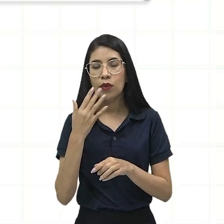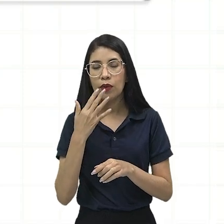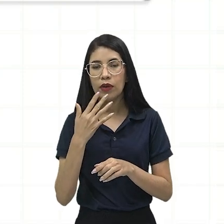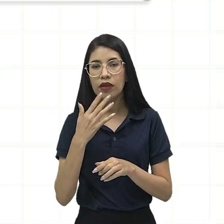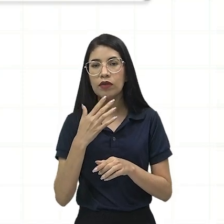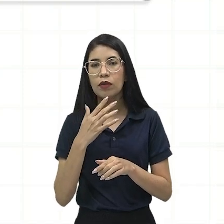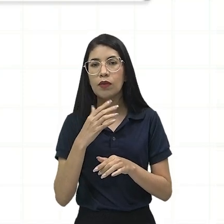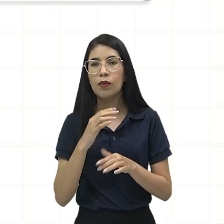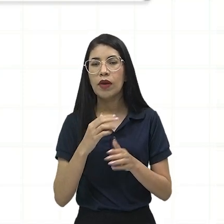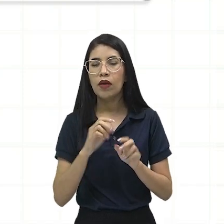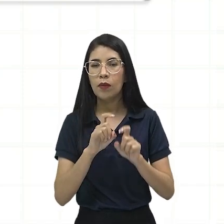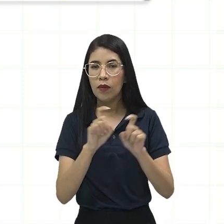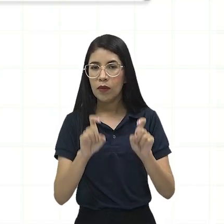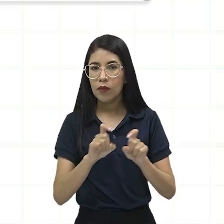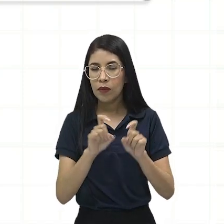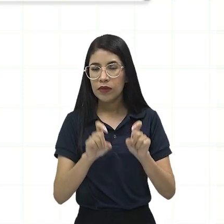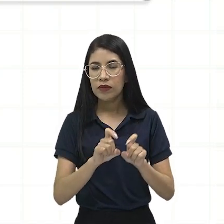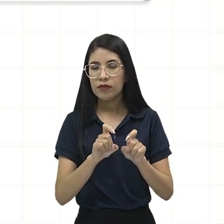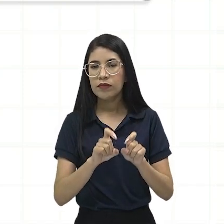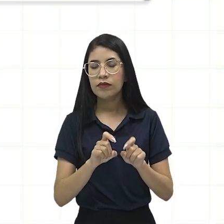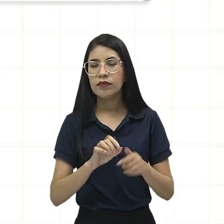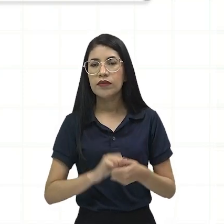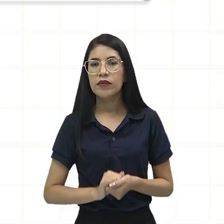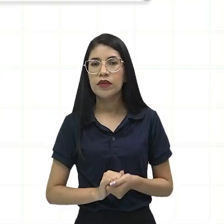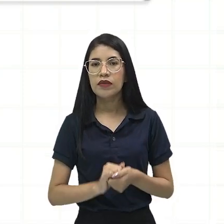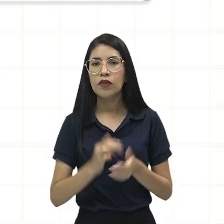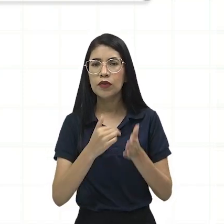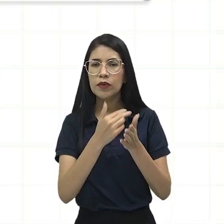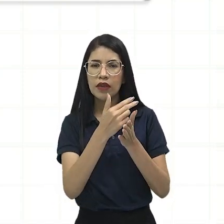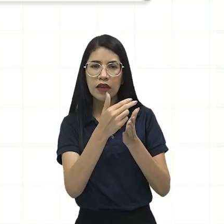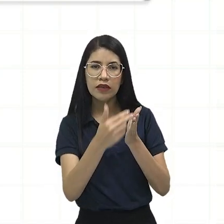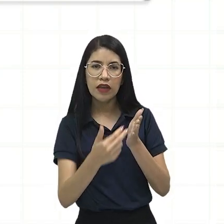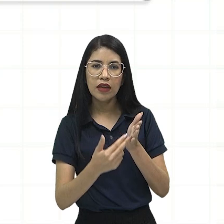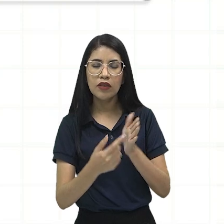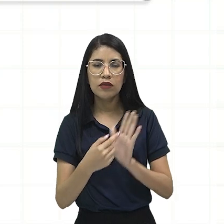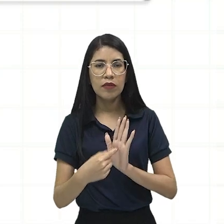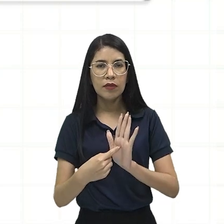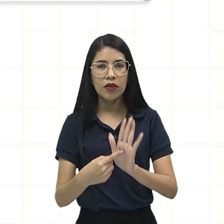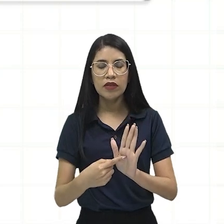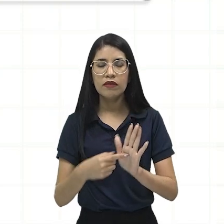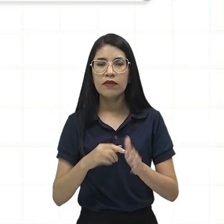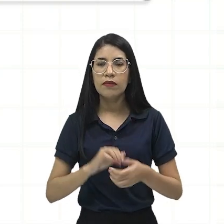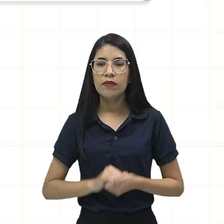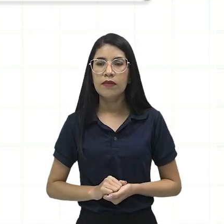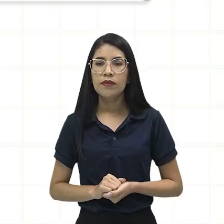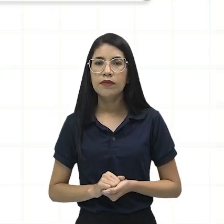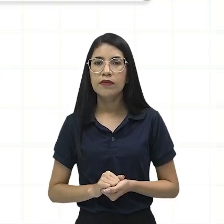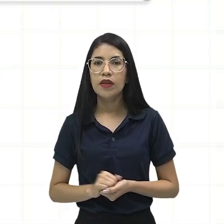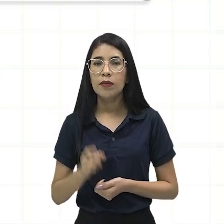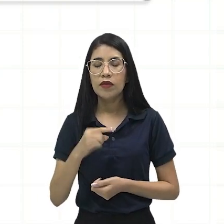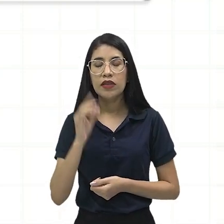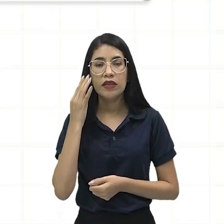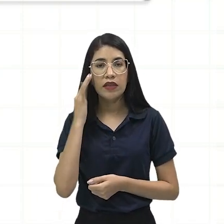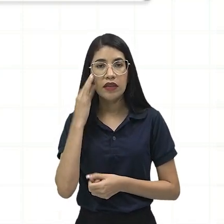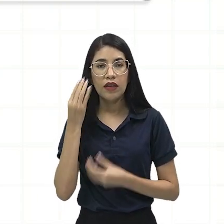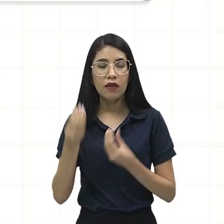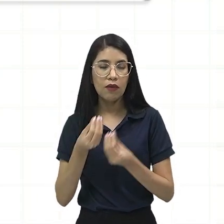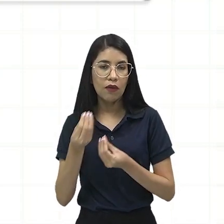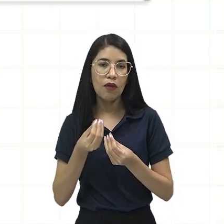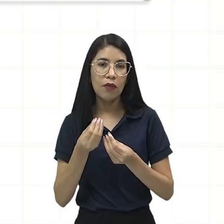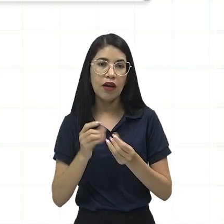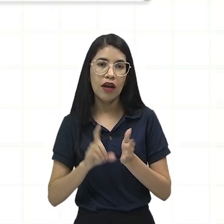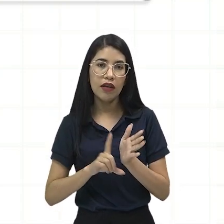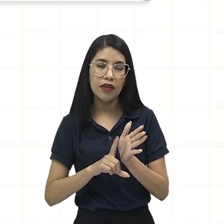Na verdade, é uma imagem didaticamente desenhada, né? Não é uma imagem microscópica. É só para você entender o